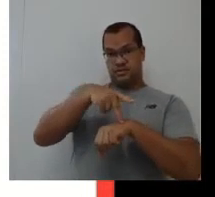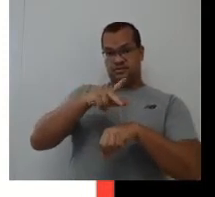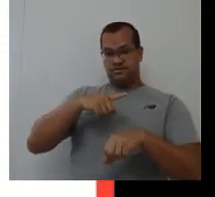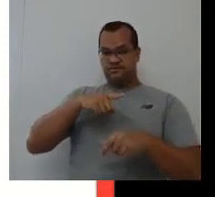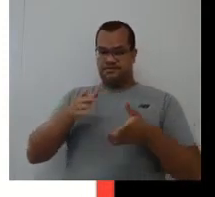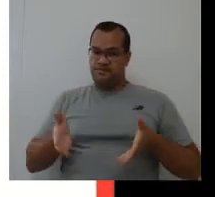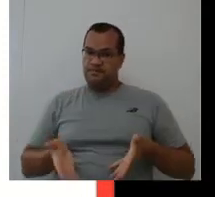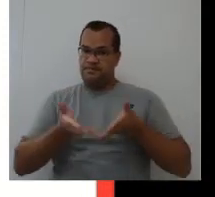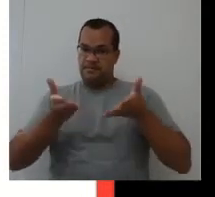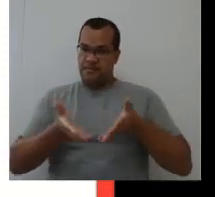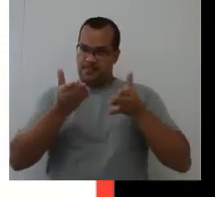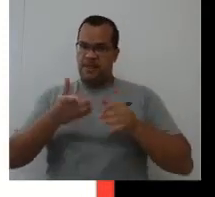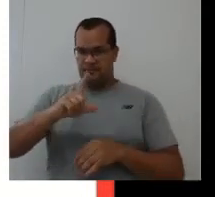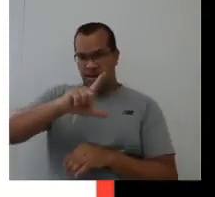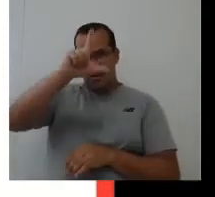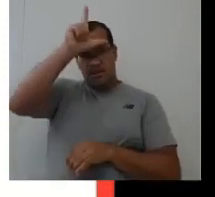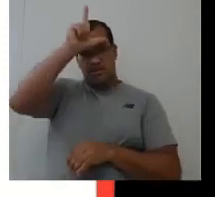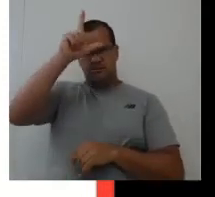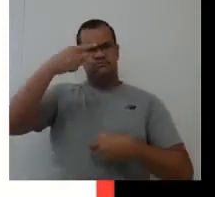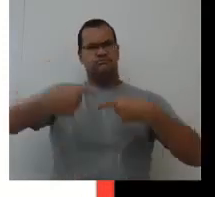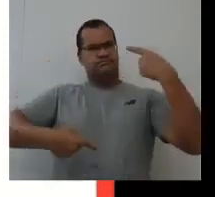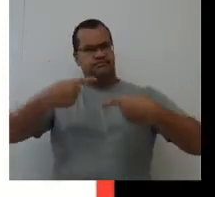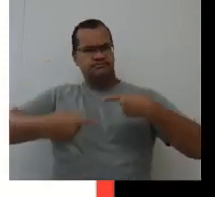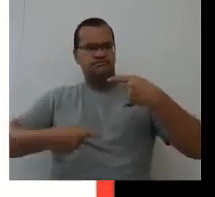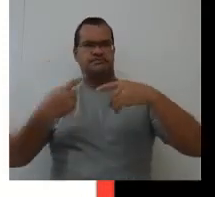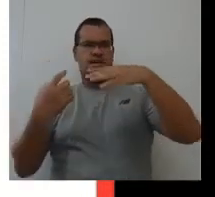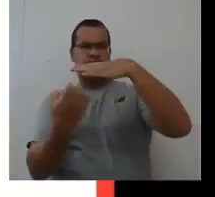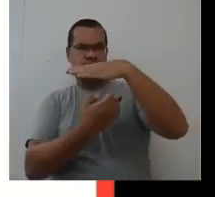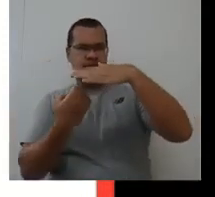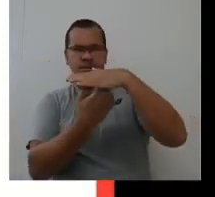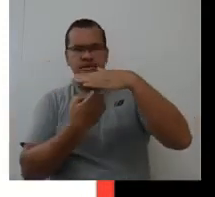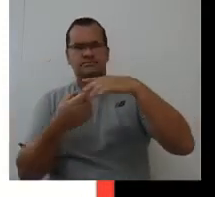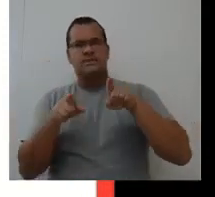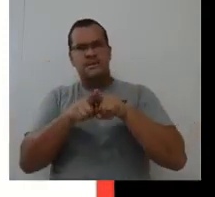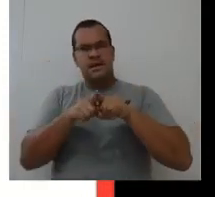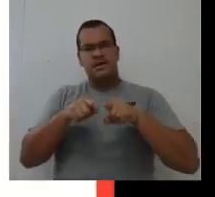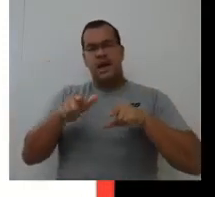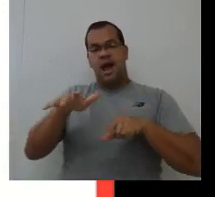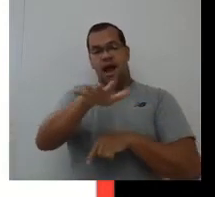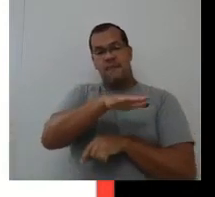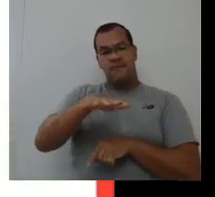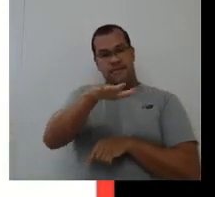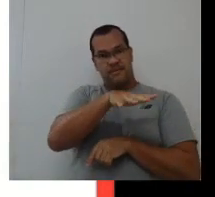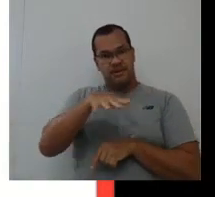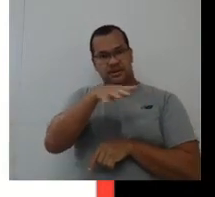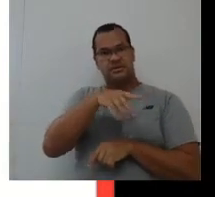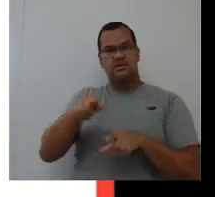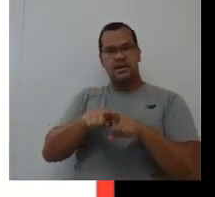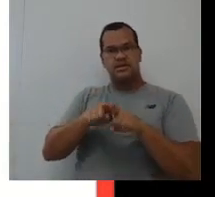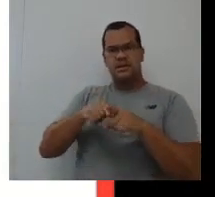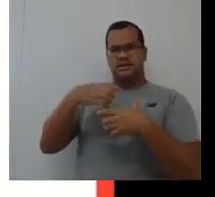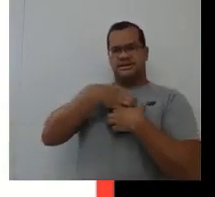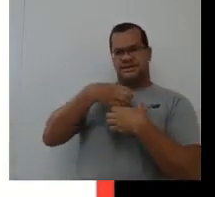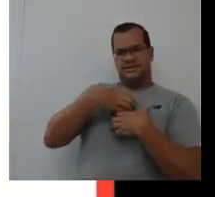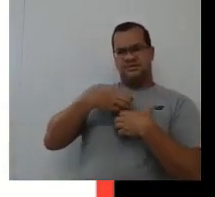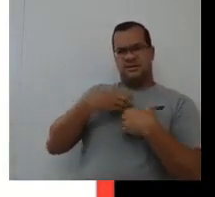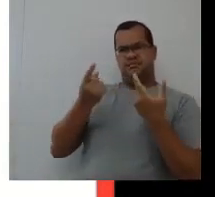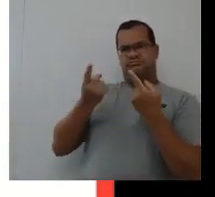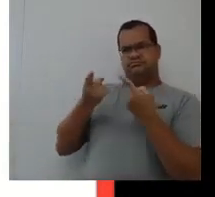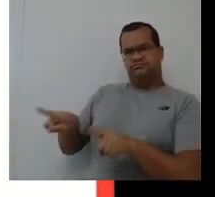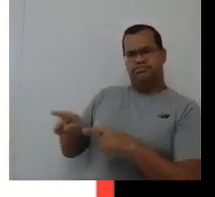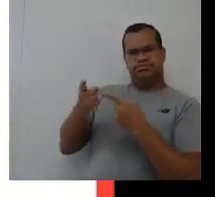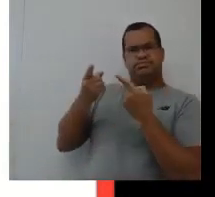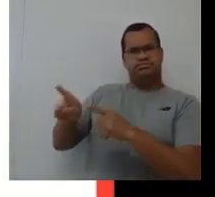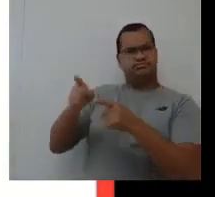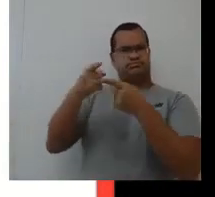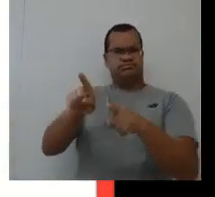incentivado pelas lideranças políticas e empresariais, levando a população a desenvolver sentimento de rivalidade